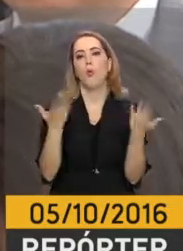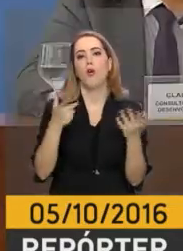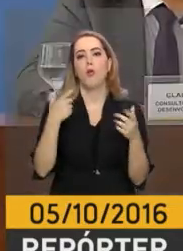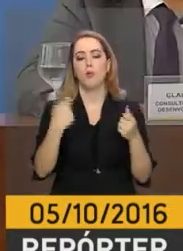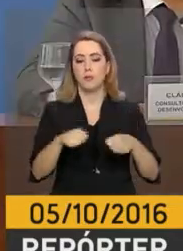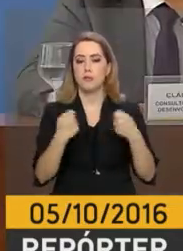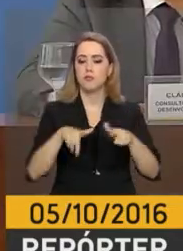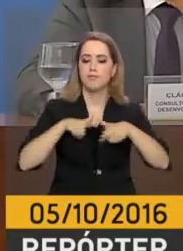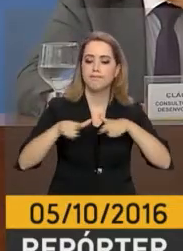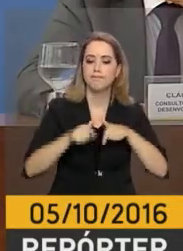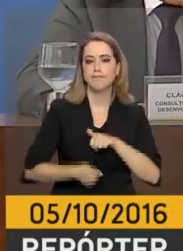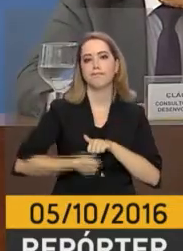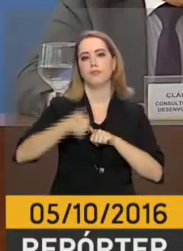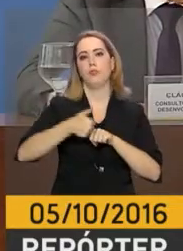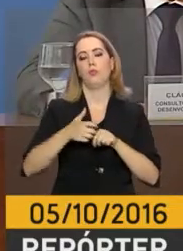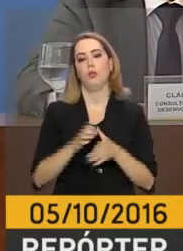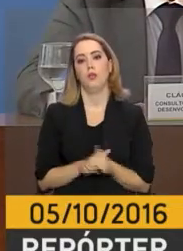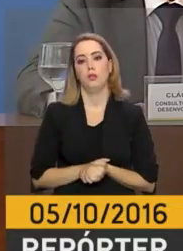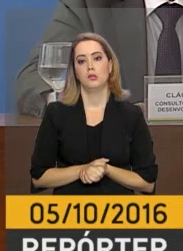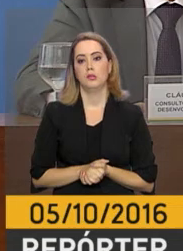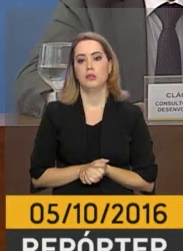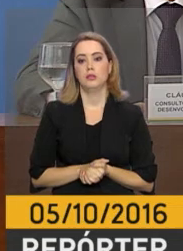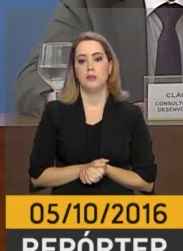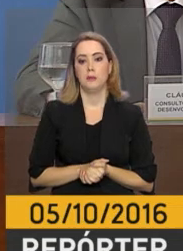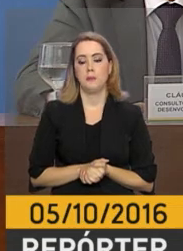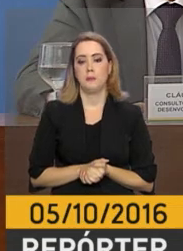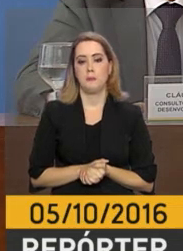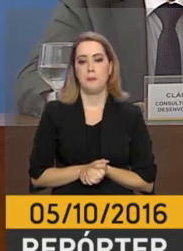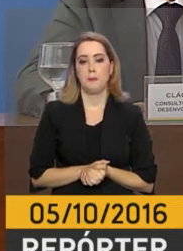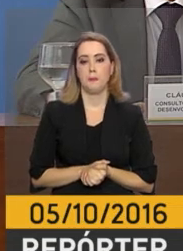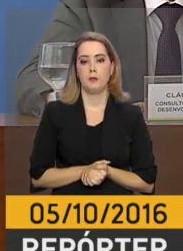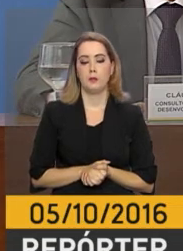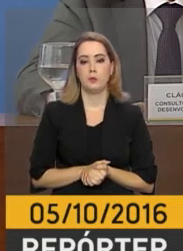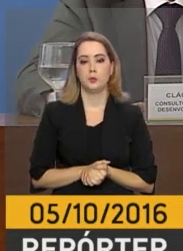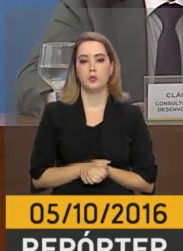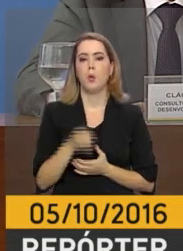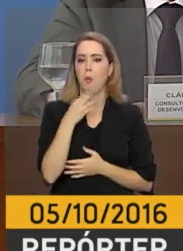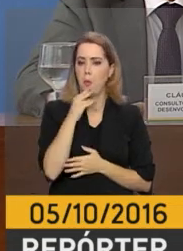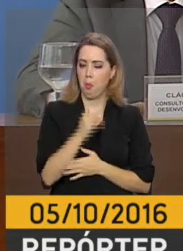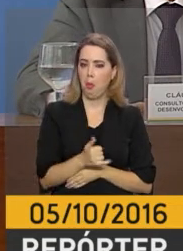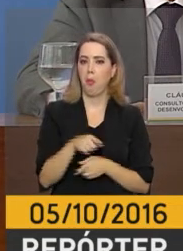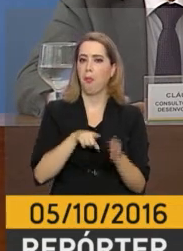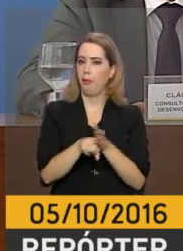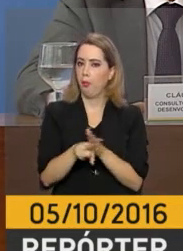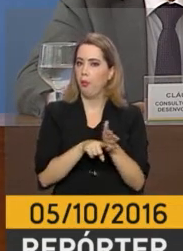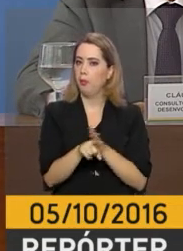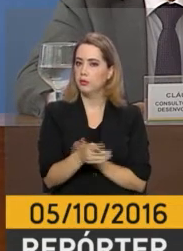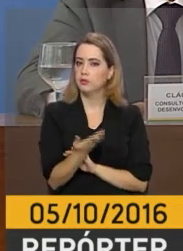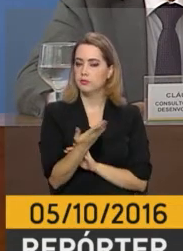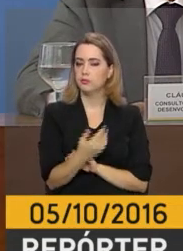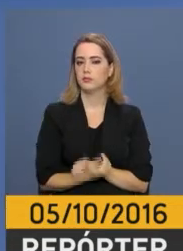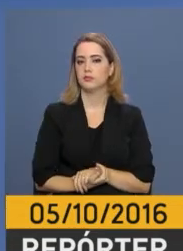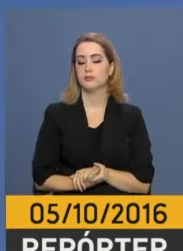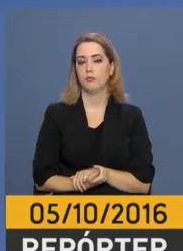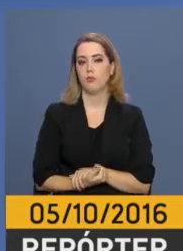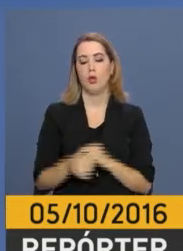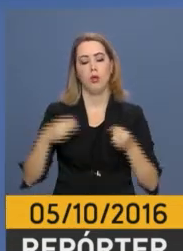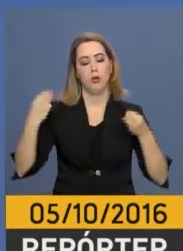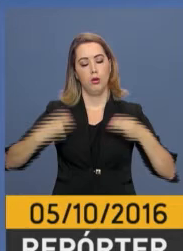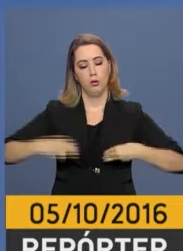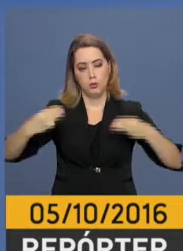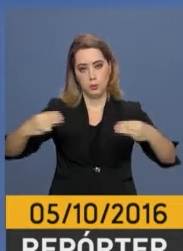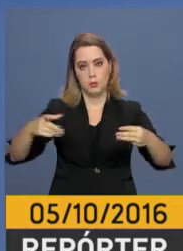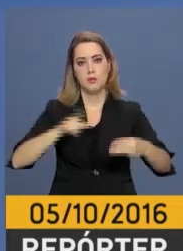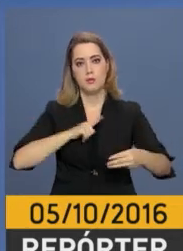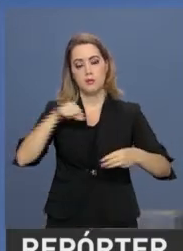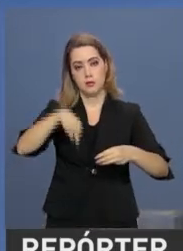ligado bom é uma boa pergunta daniel o ministério tem esse ano